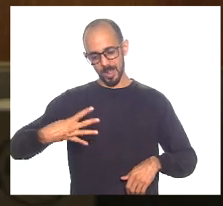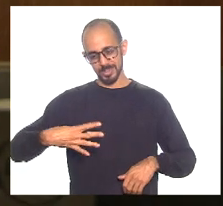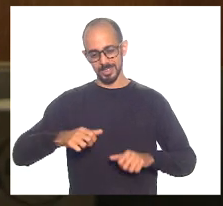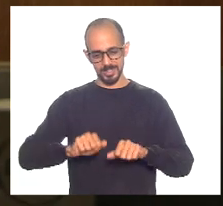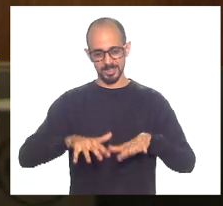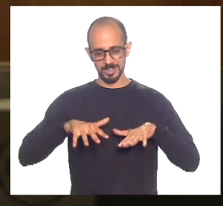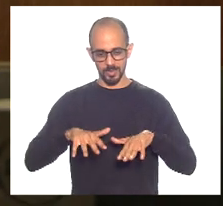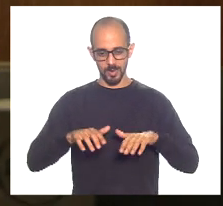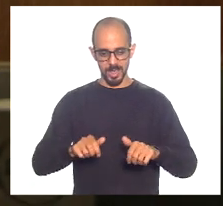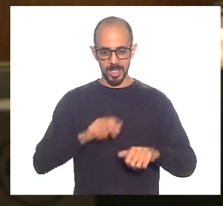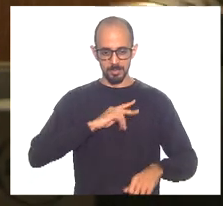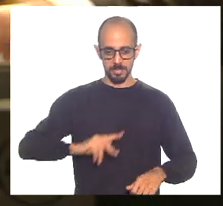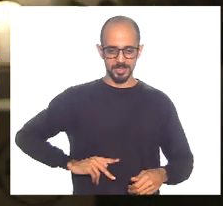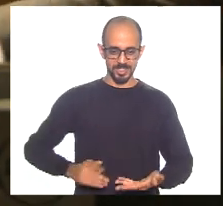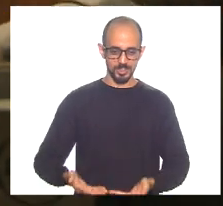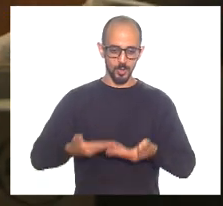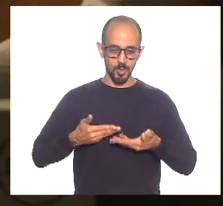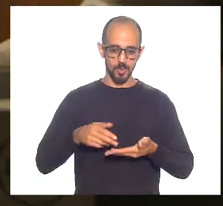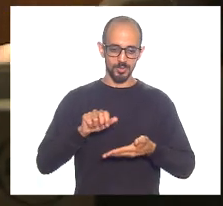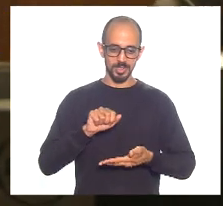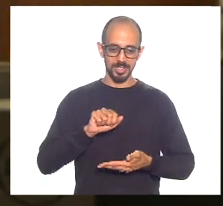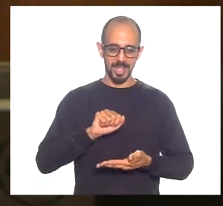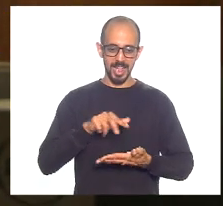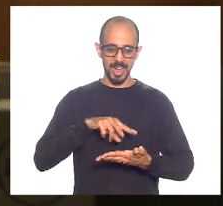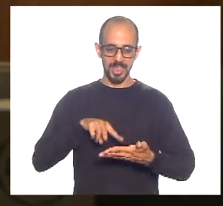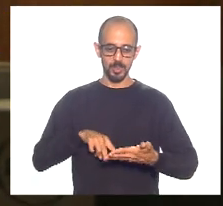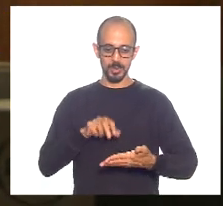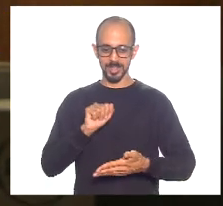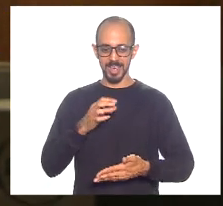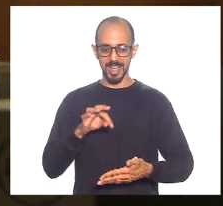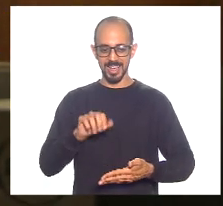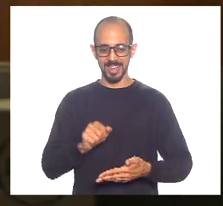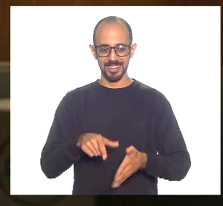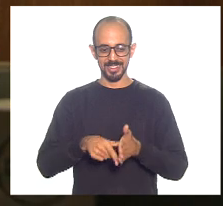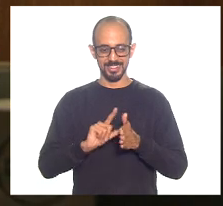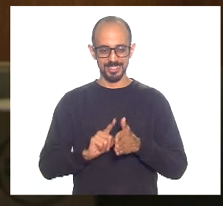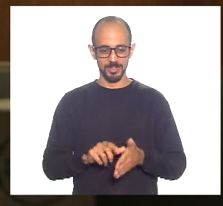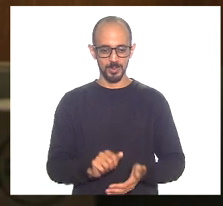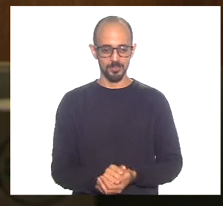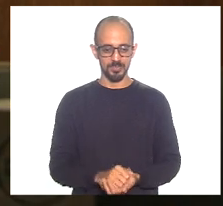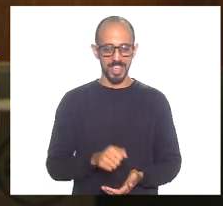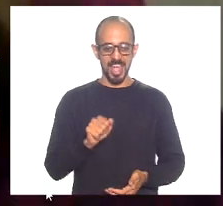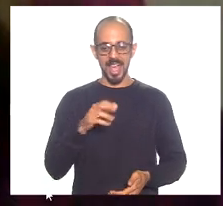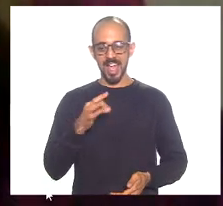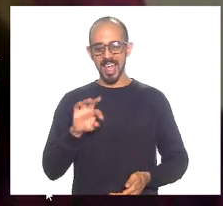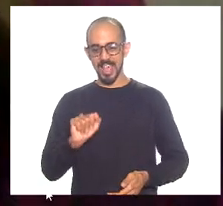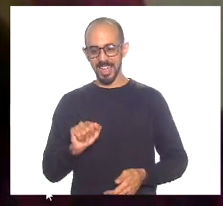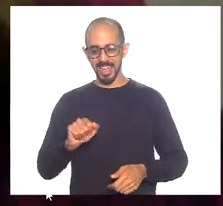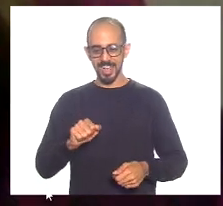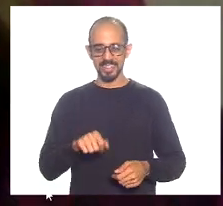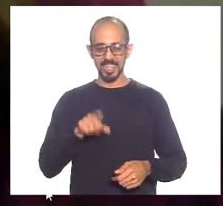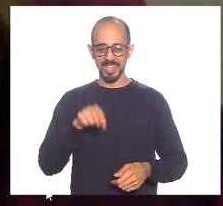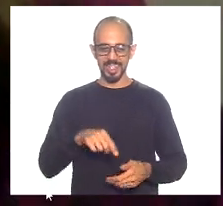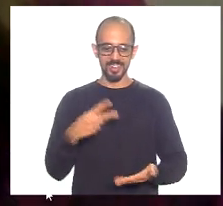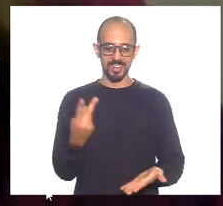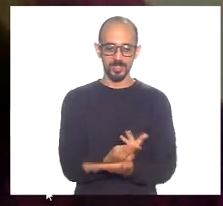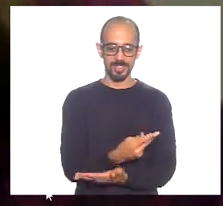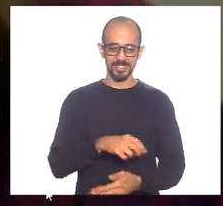A presidência convida a deputada Marta Rocha a fazer a leitura da ata da sessão anterior. A ata reflete com exatidão ocorrida